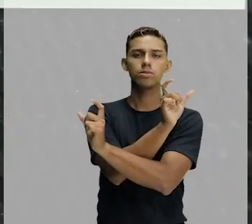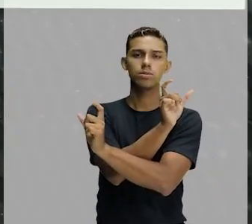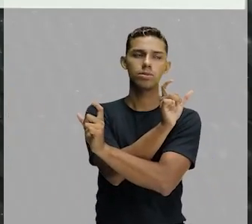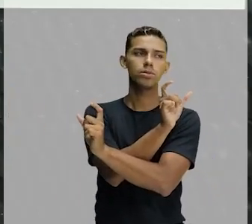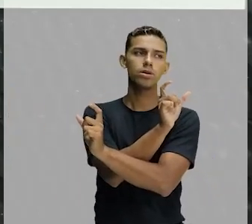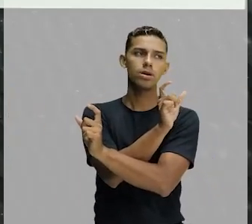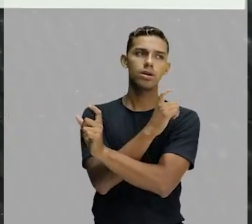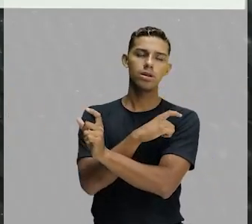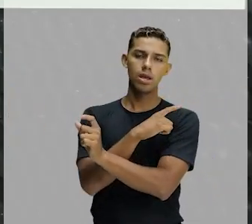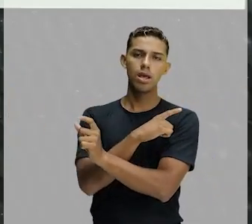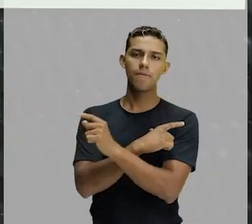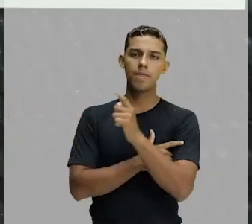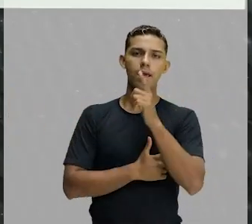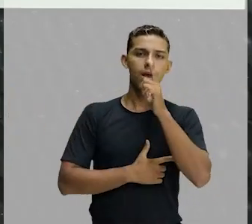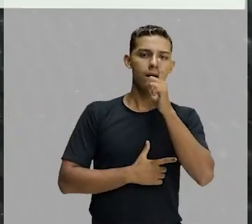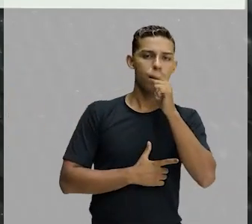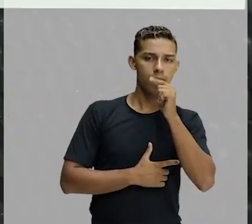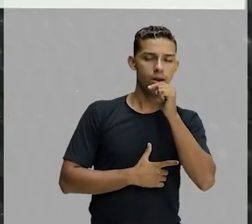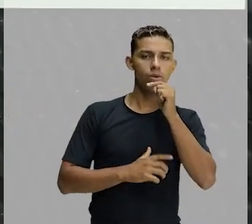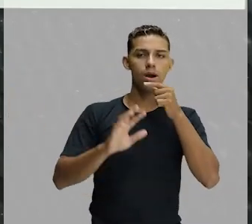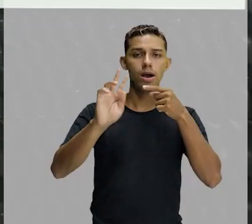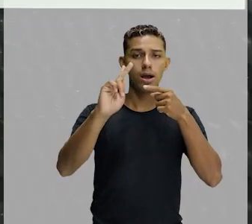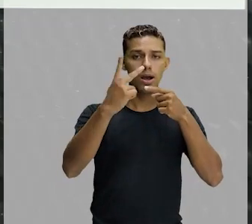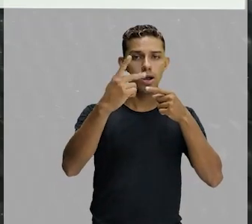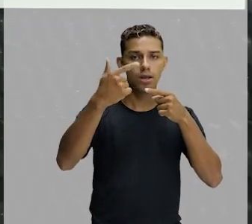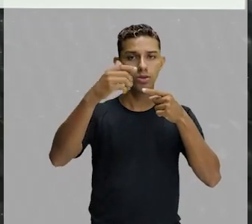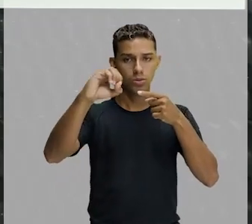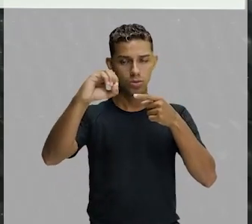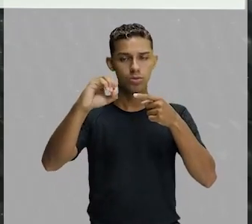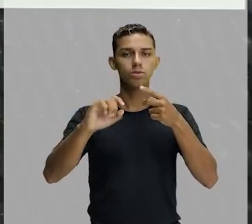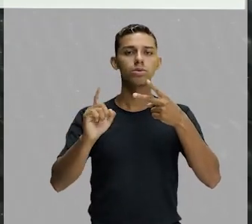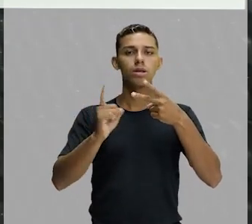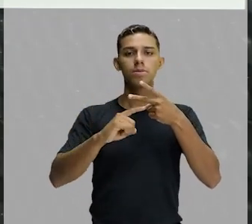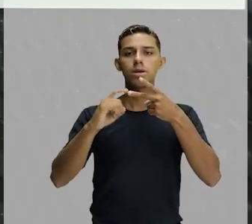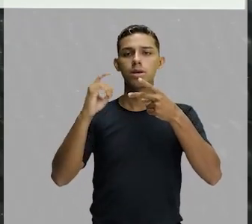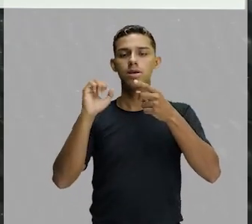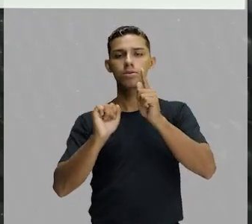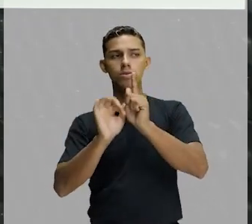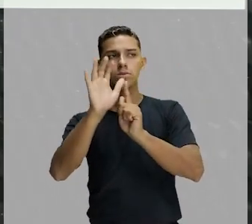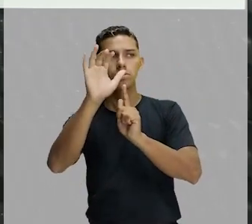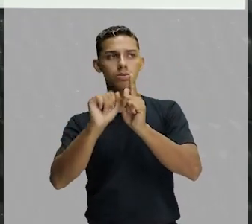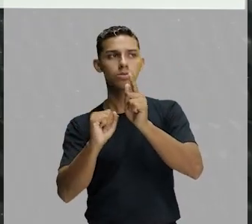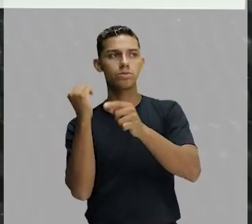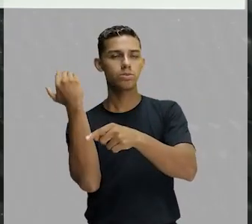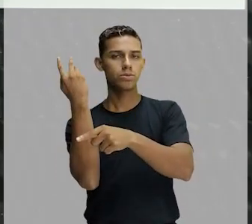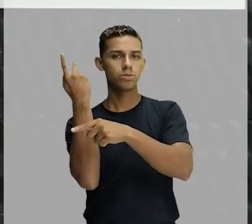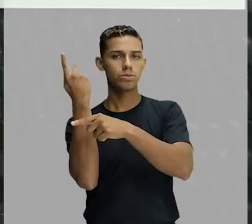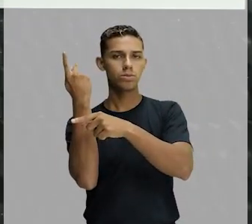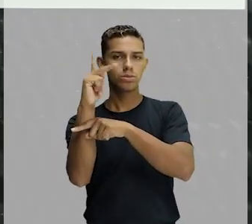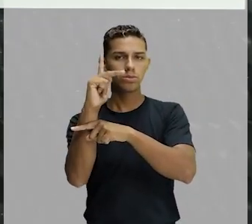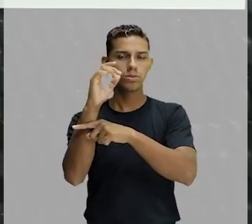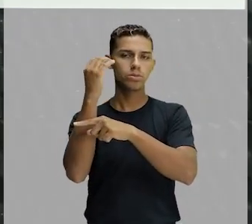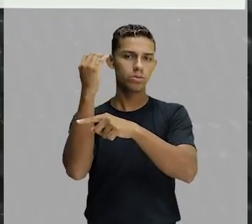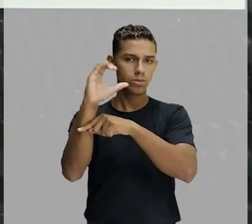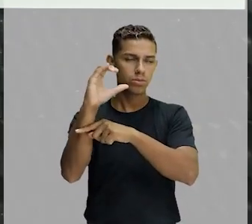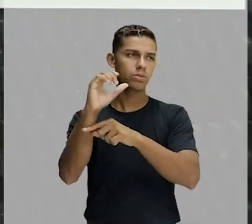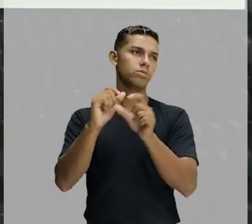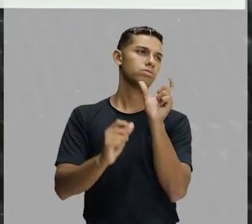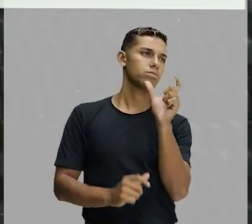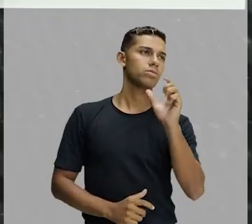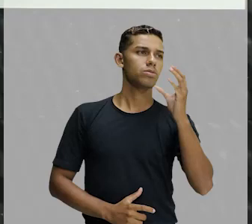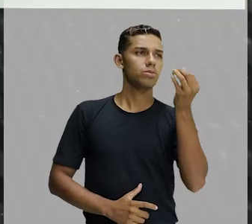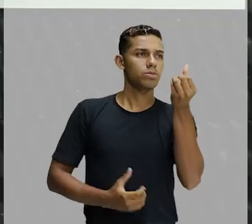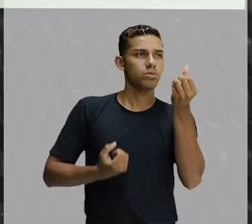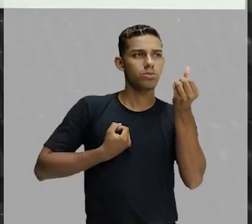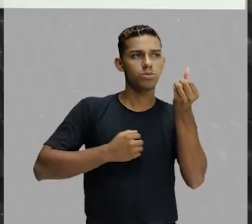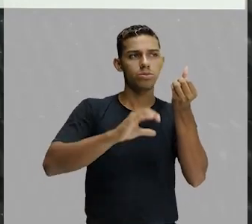gera água e gera gás carbônico. E ocorre a liberação de energia, que aí a planta utiliza essa energia para as suas atividades